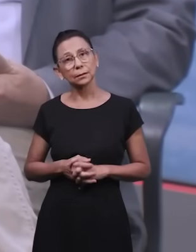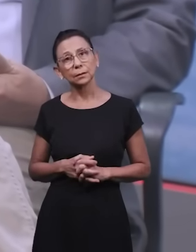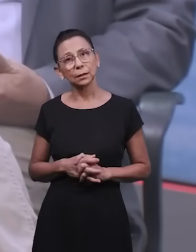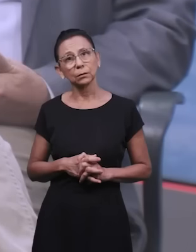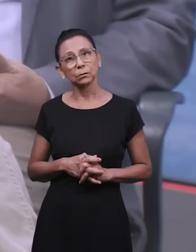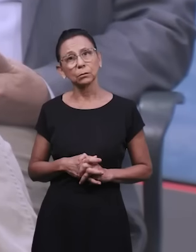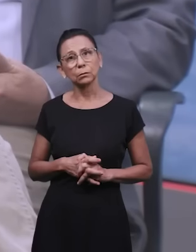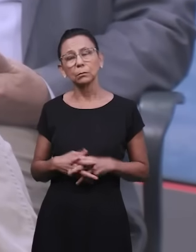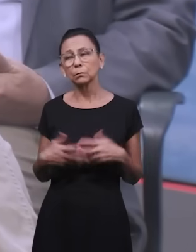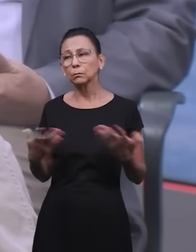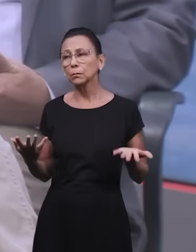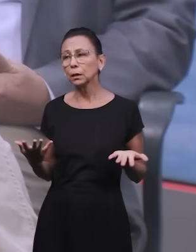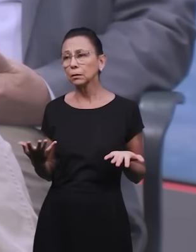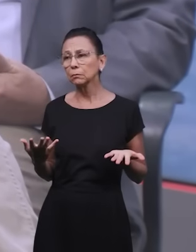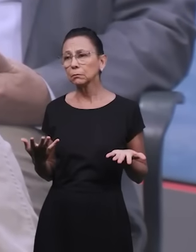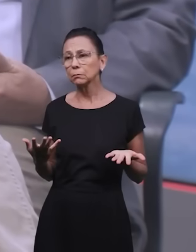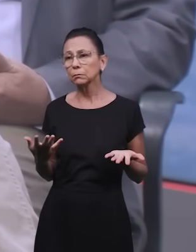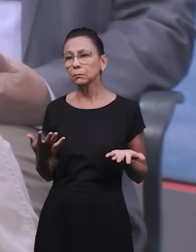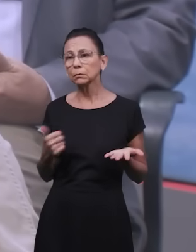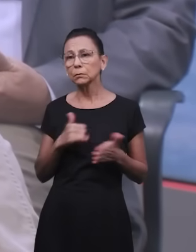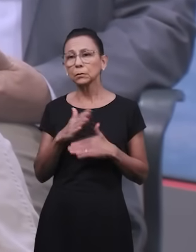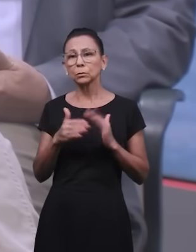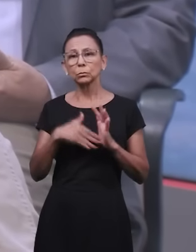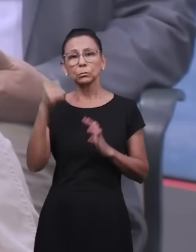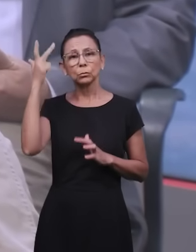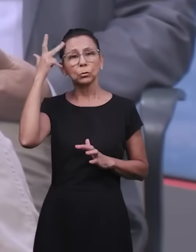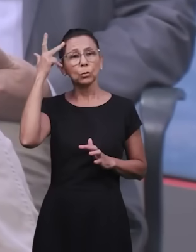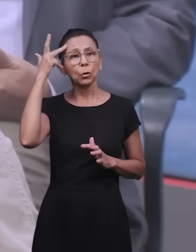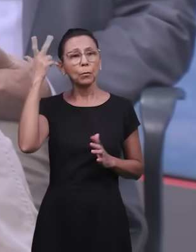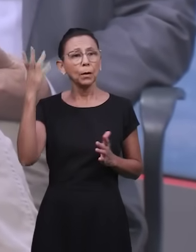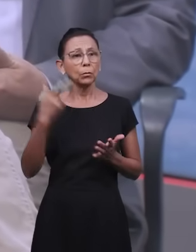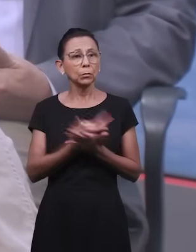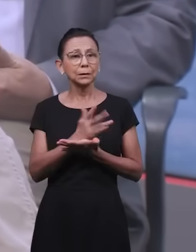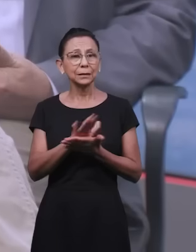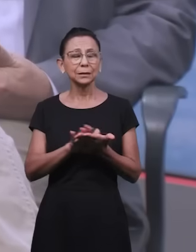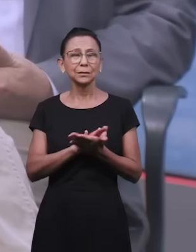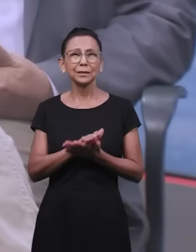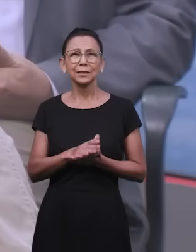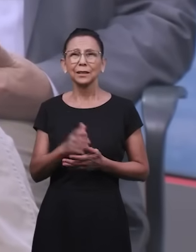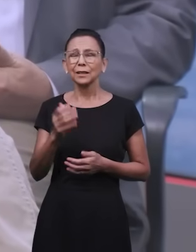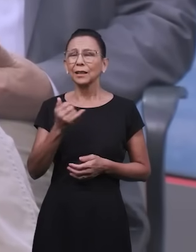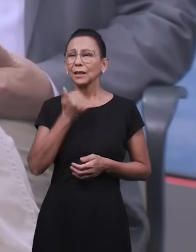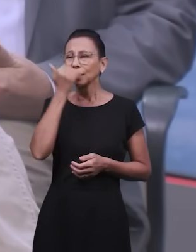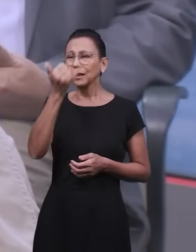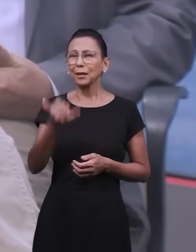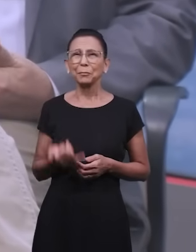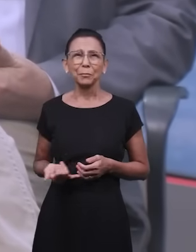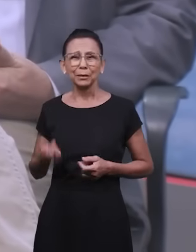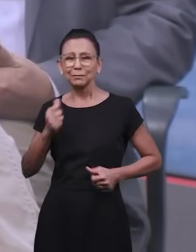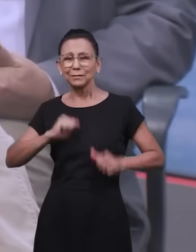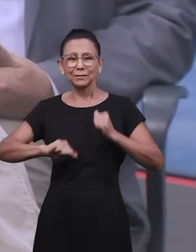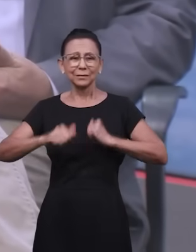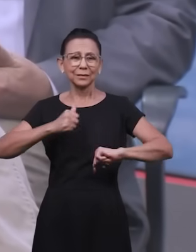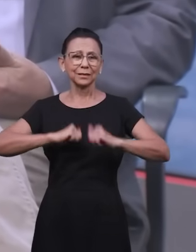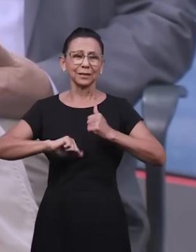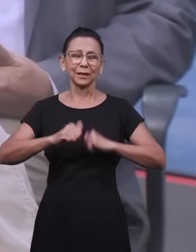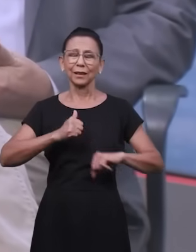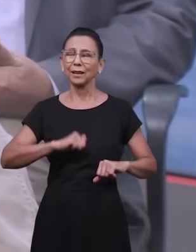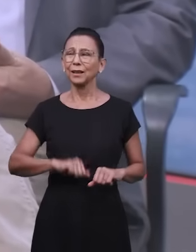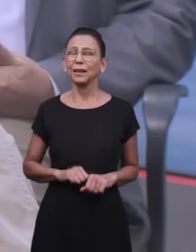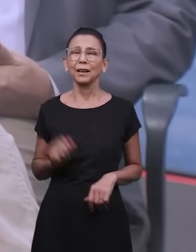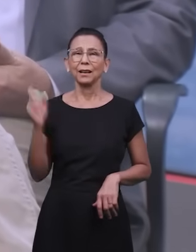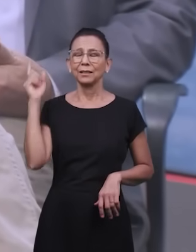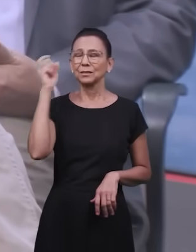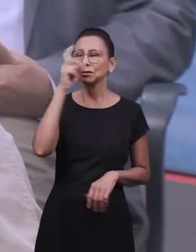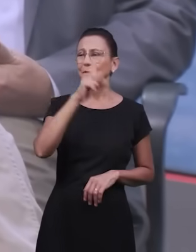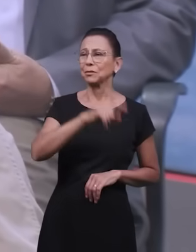nada acontecendo, meu dia estava comum. E de repente esse incômodo, essa sensação desagradável. O que eu